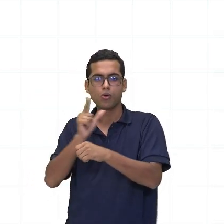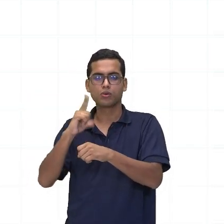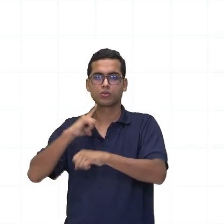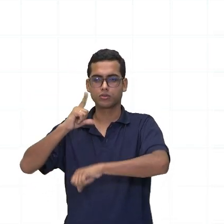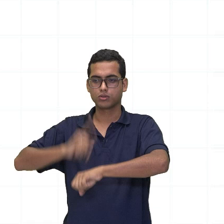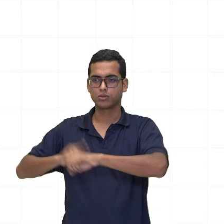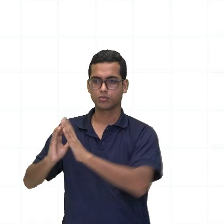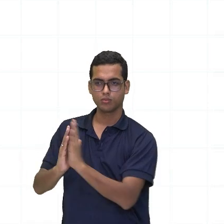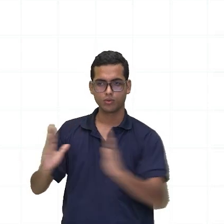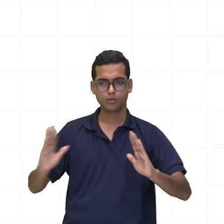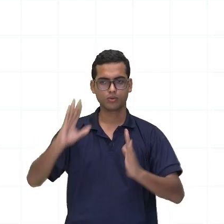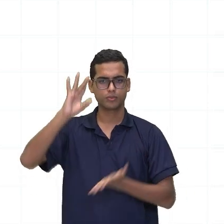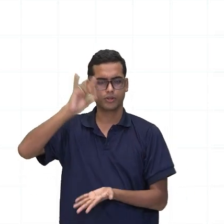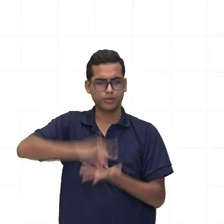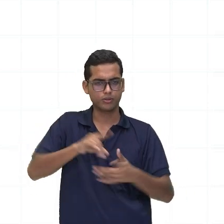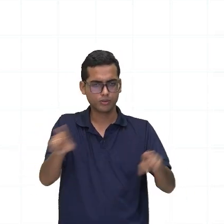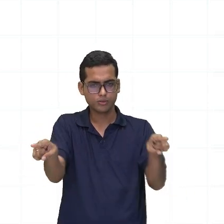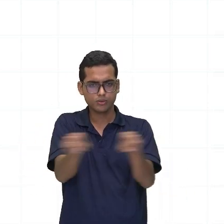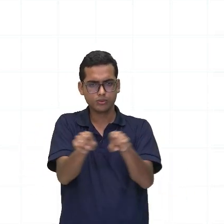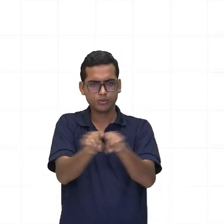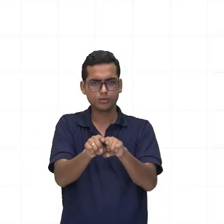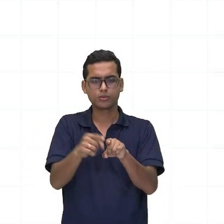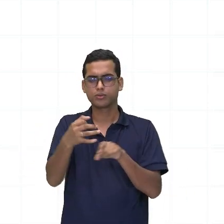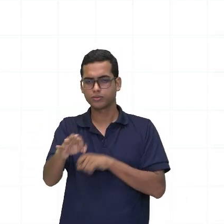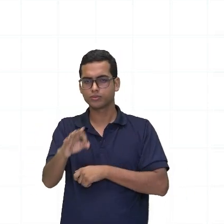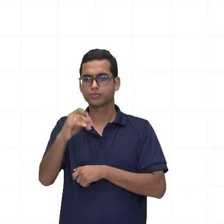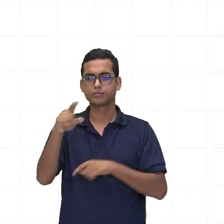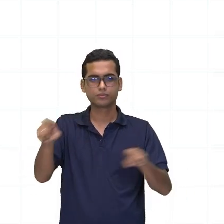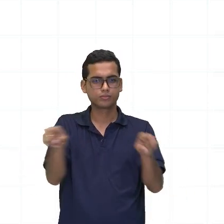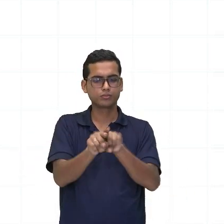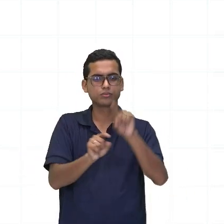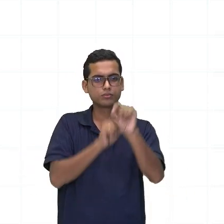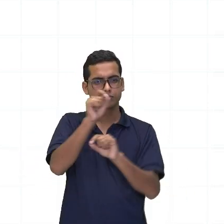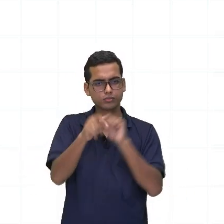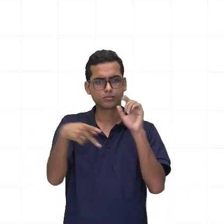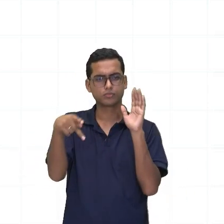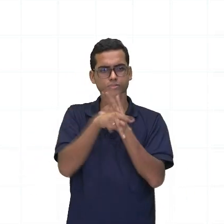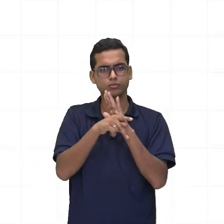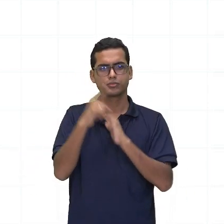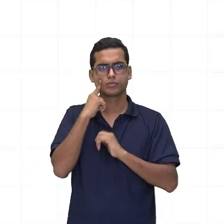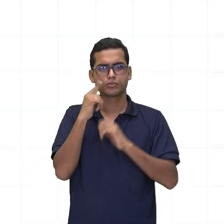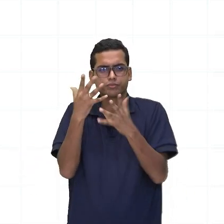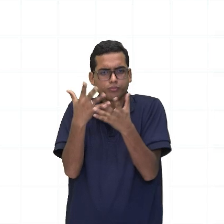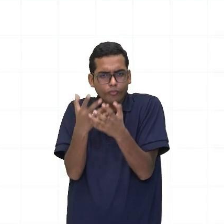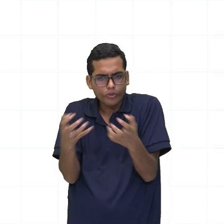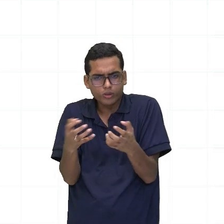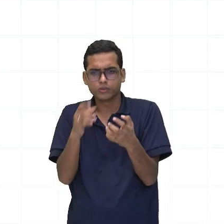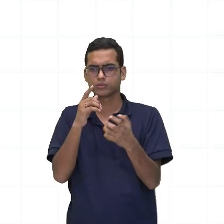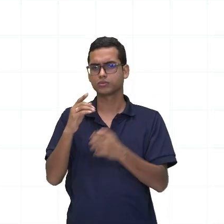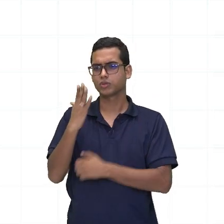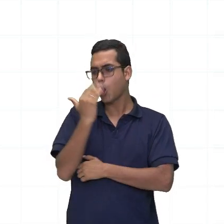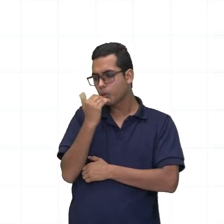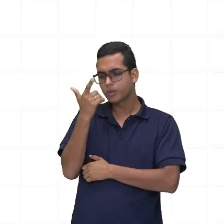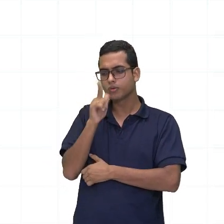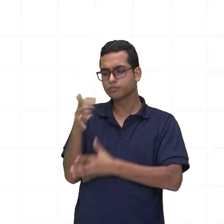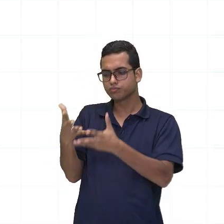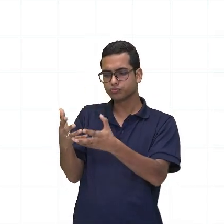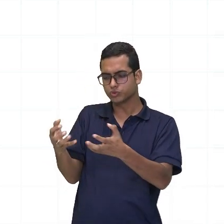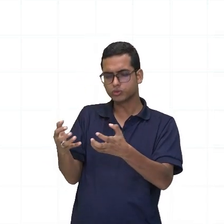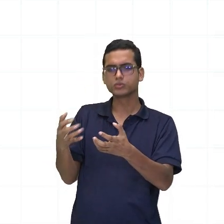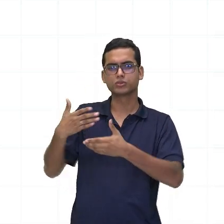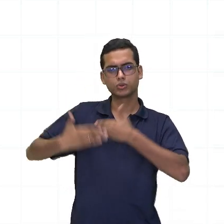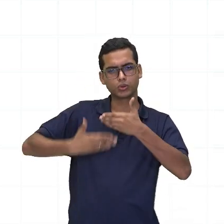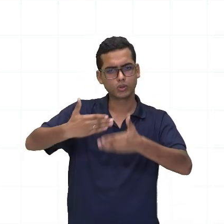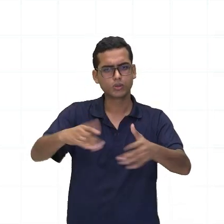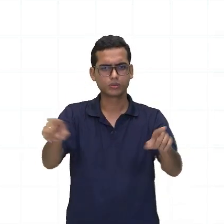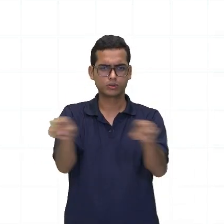maior de tempo, né? Assim como também a secagem. Observem aí que nós temos o